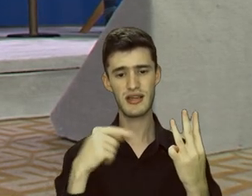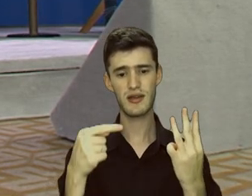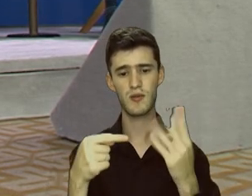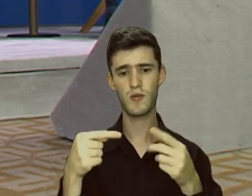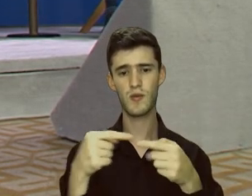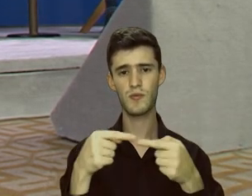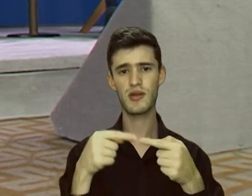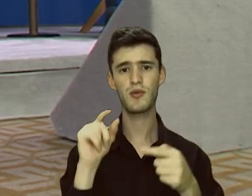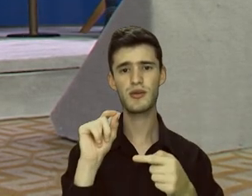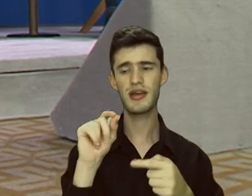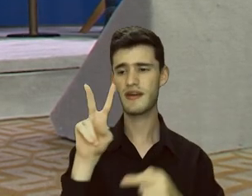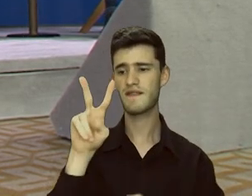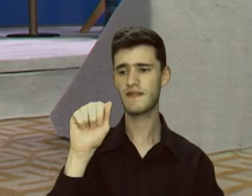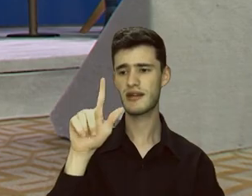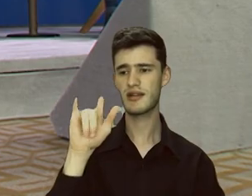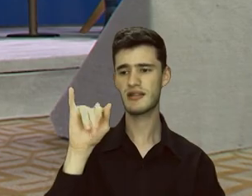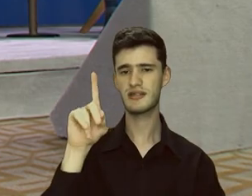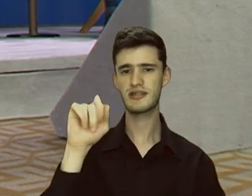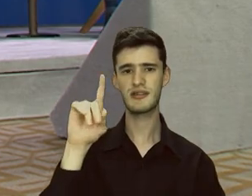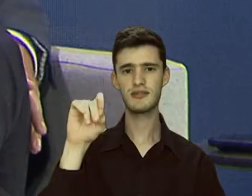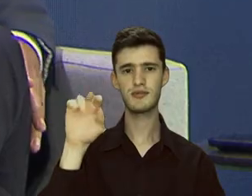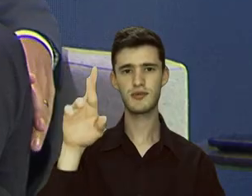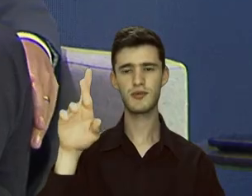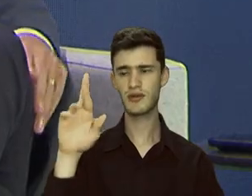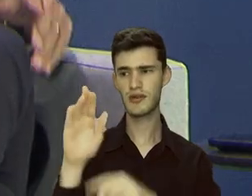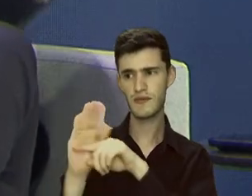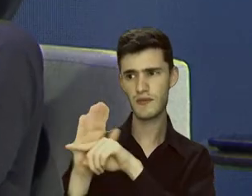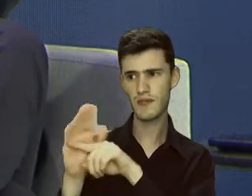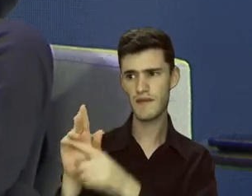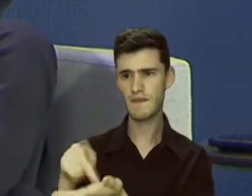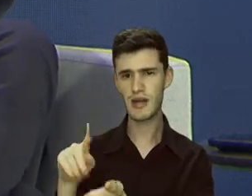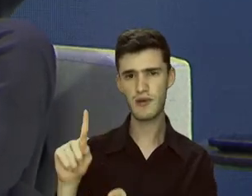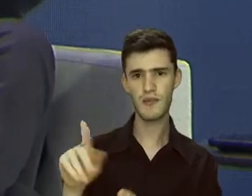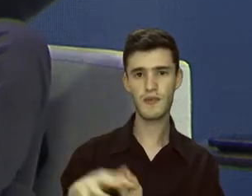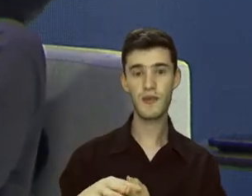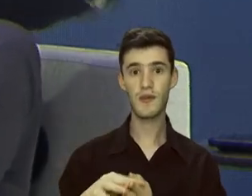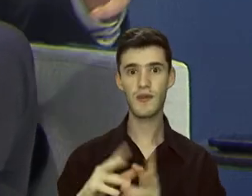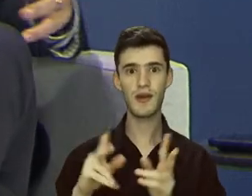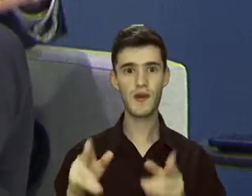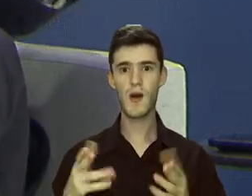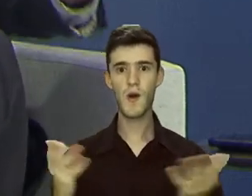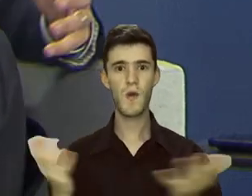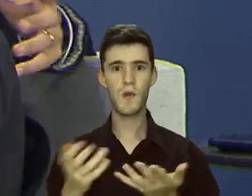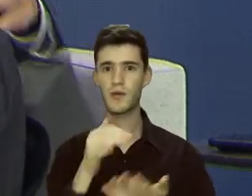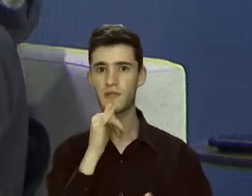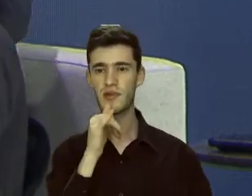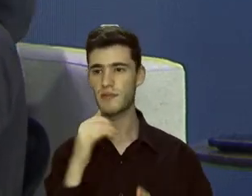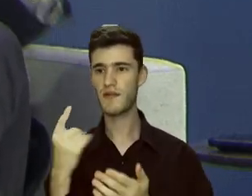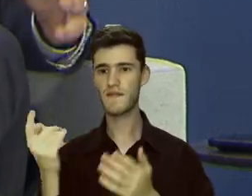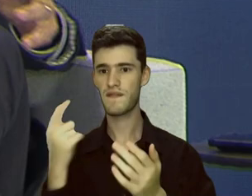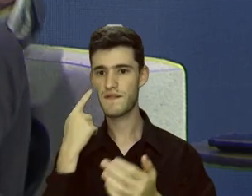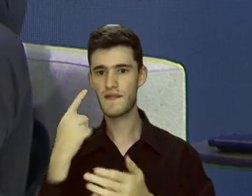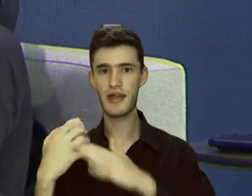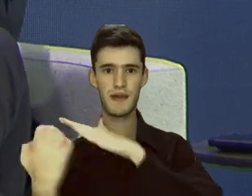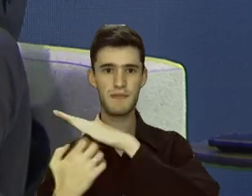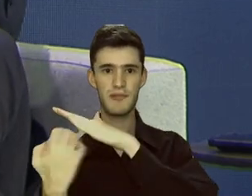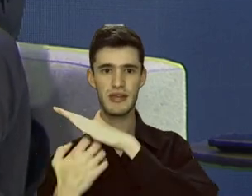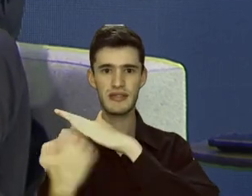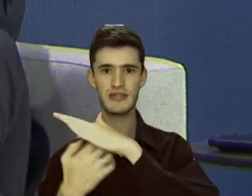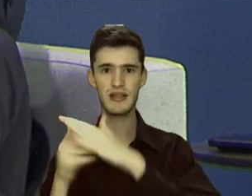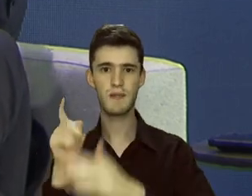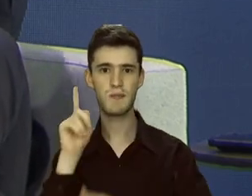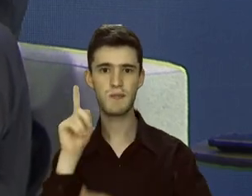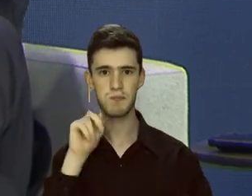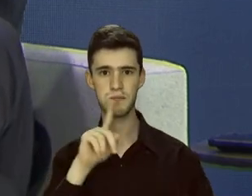em outros mercados né Podemos até ver o que tá acontecendo com americanas quando você tem uma pessoa validando duas pessoas validando Isso fica muito